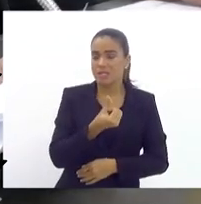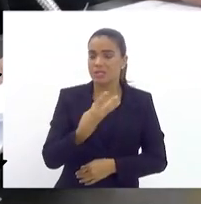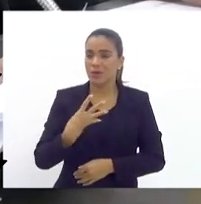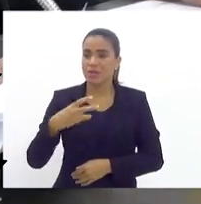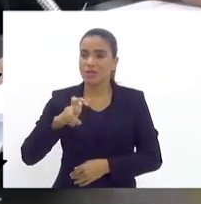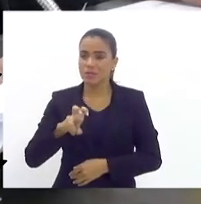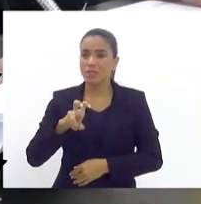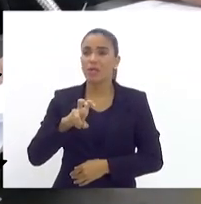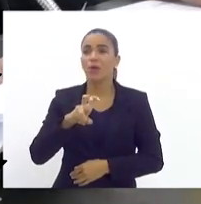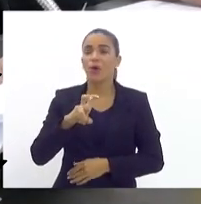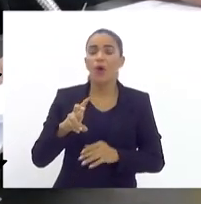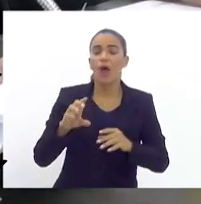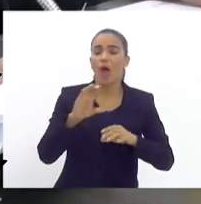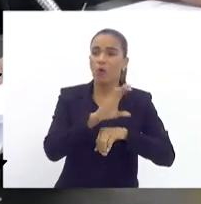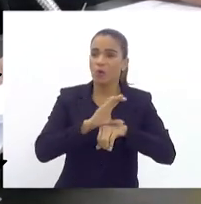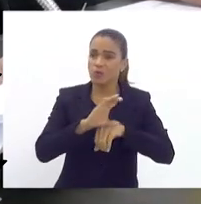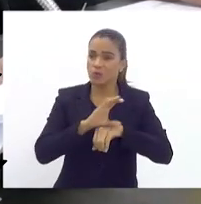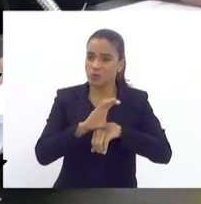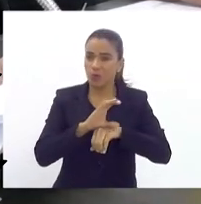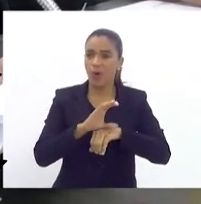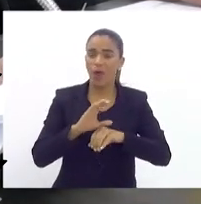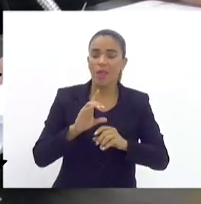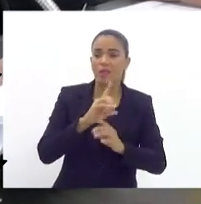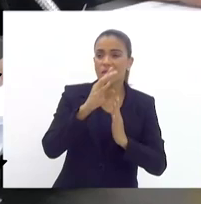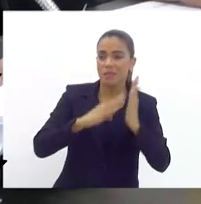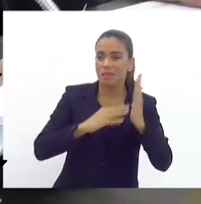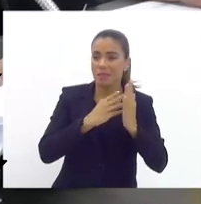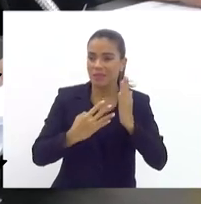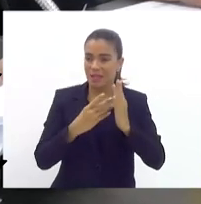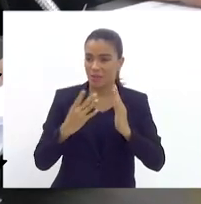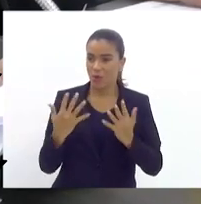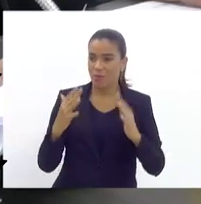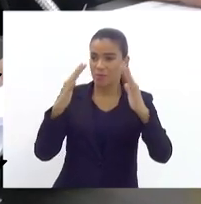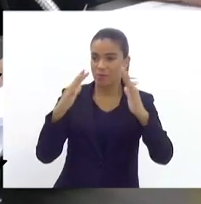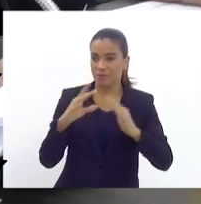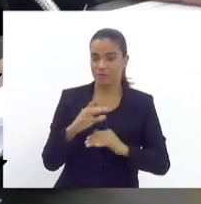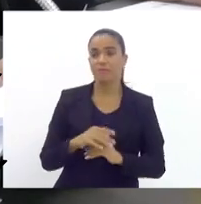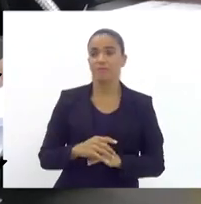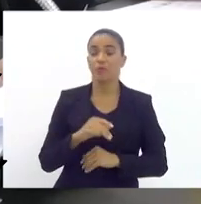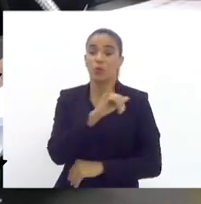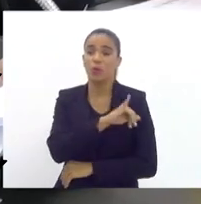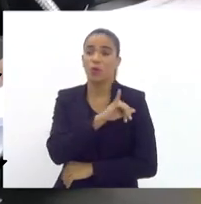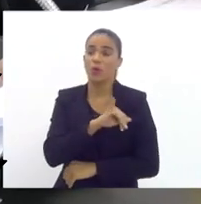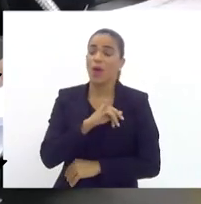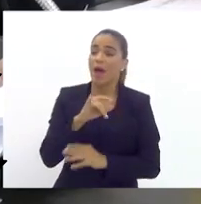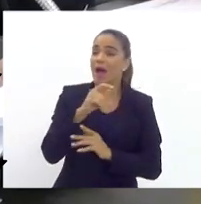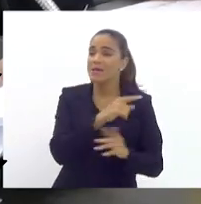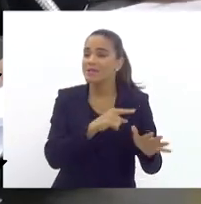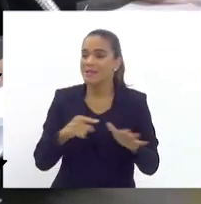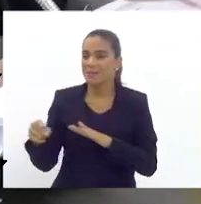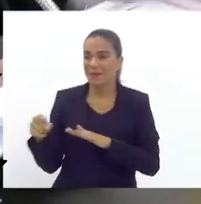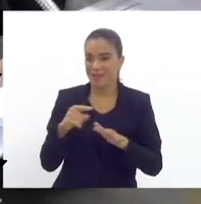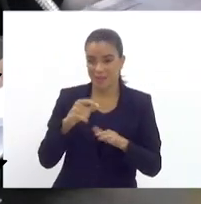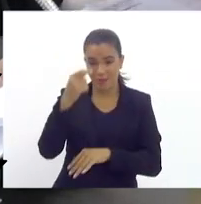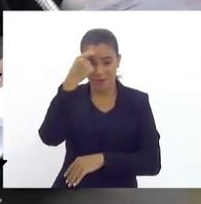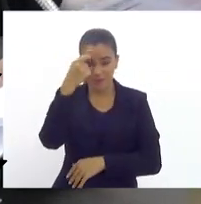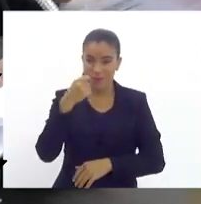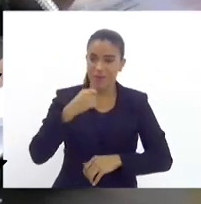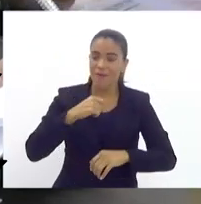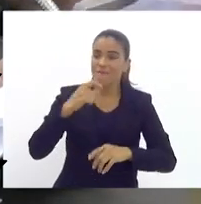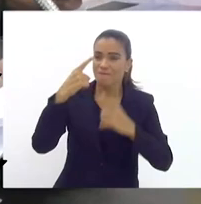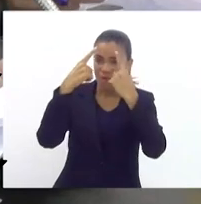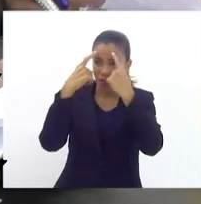que consolida a legislação relativa às datas comemorativas e calendário oficial do Estado do Rio de Janeiro, a Semana Estadual de Conscientização à